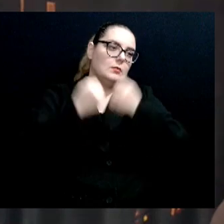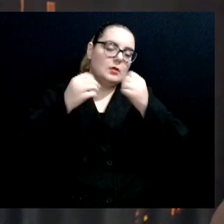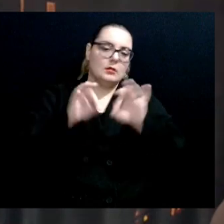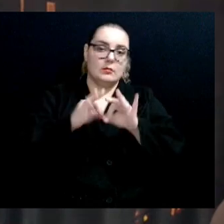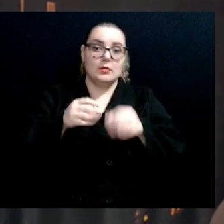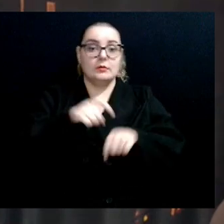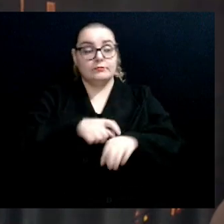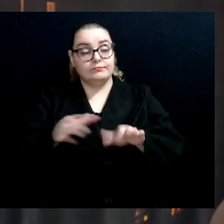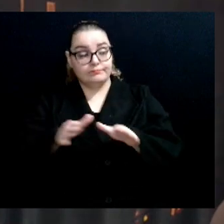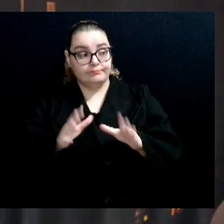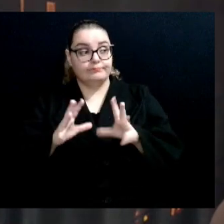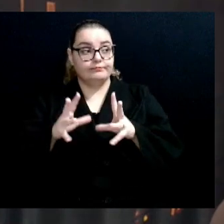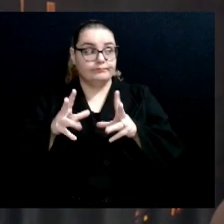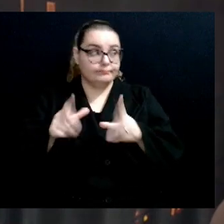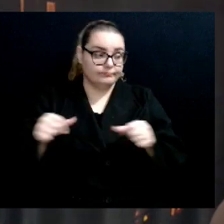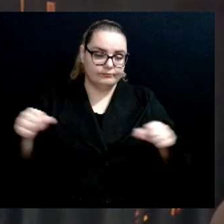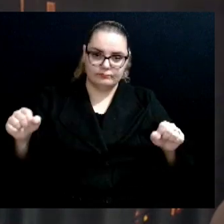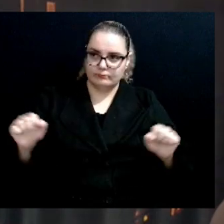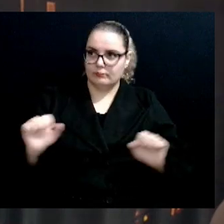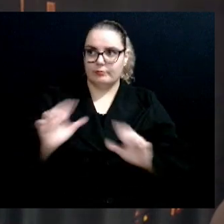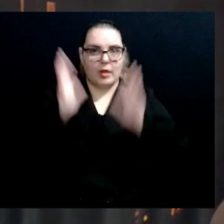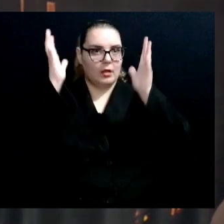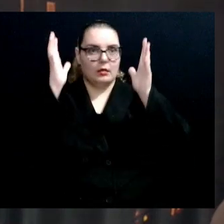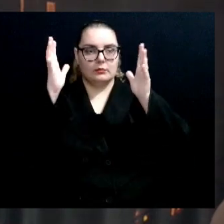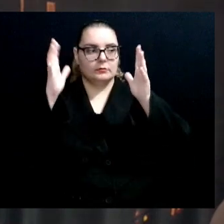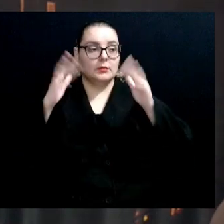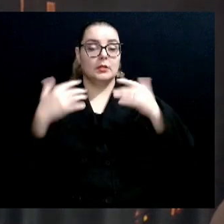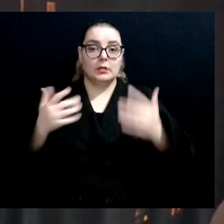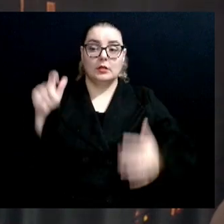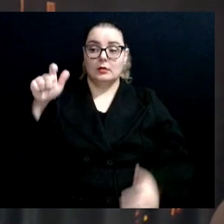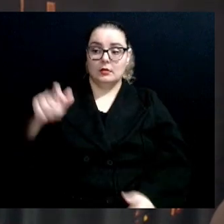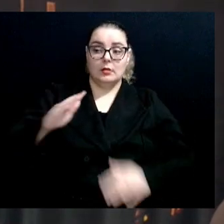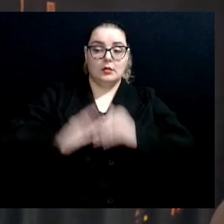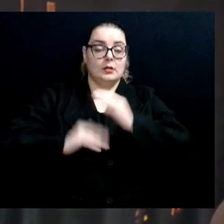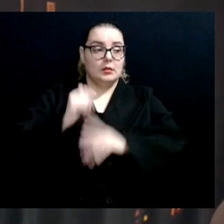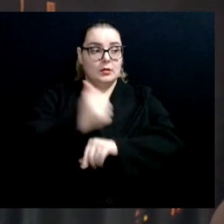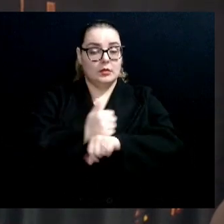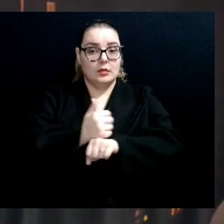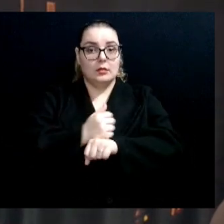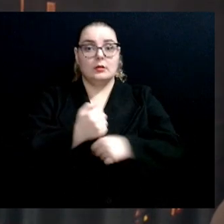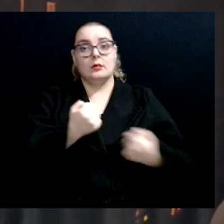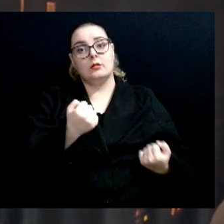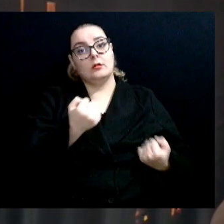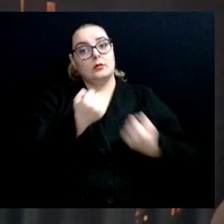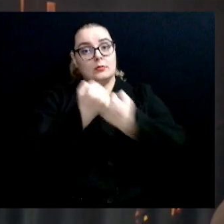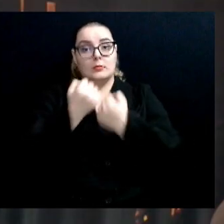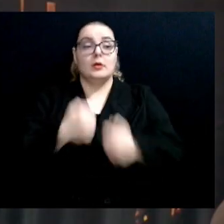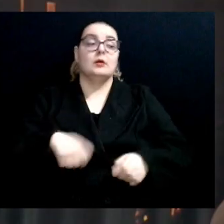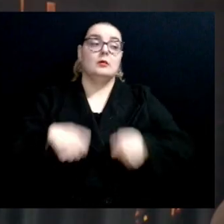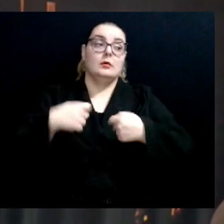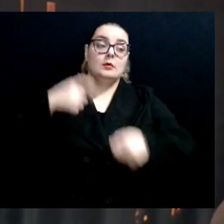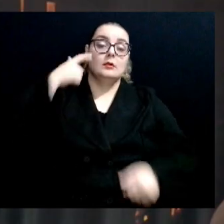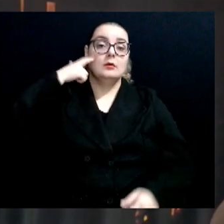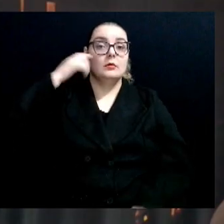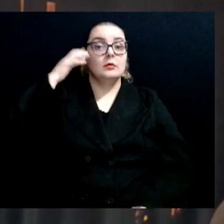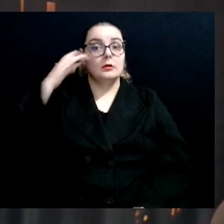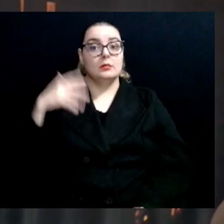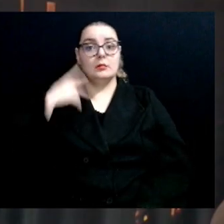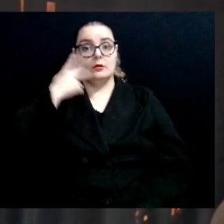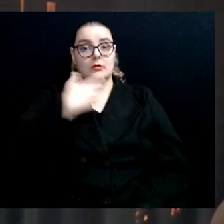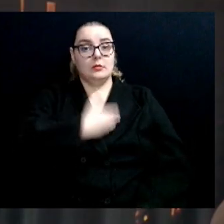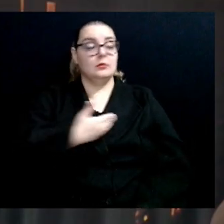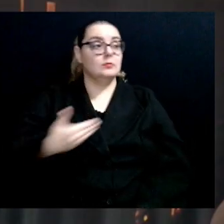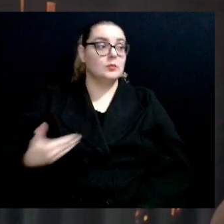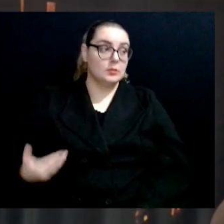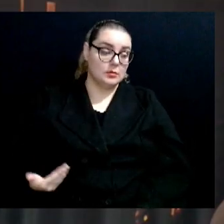vir à tona. Então esse cuidador também precisa de um suporte. A gente precisa pensar muito em políticas públicas, em como